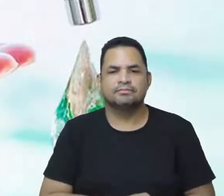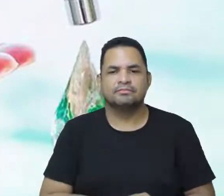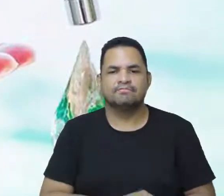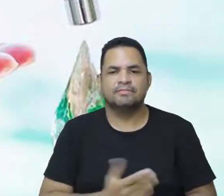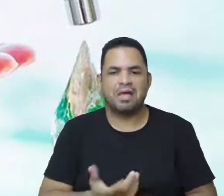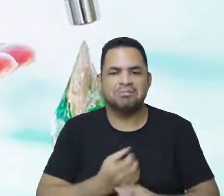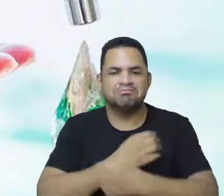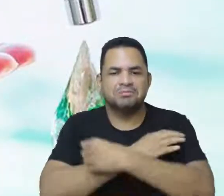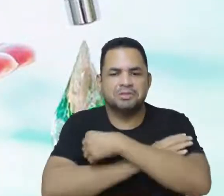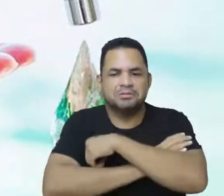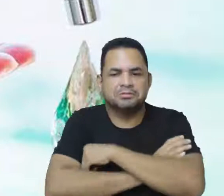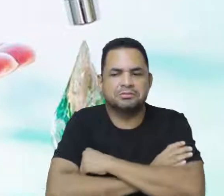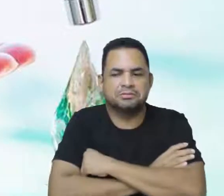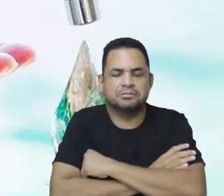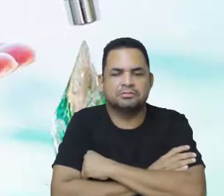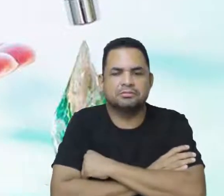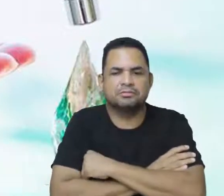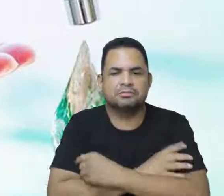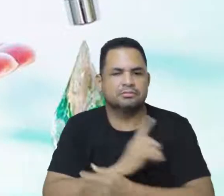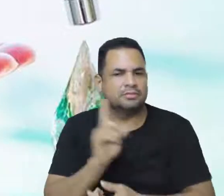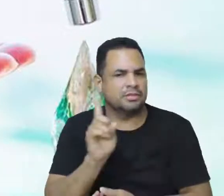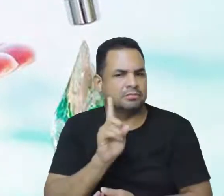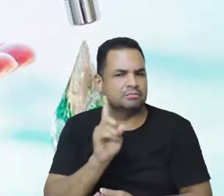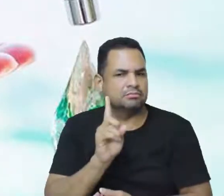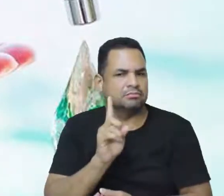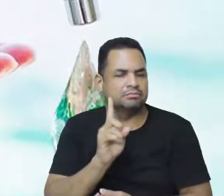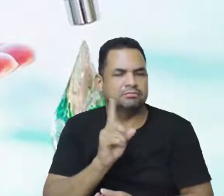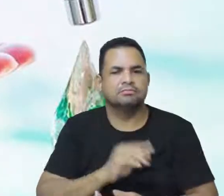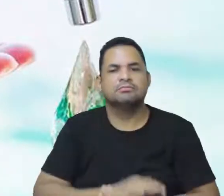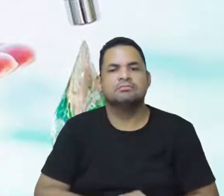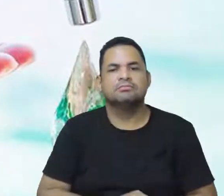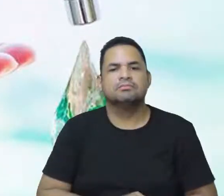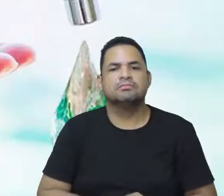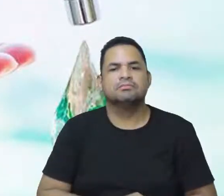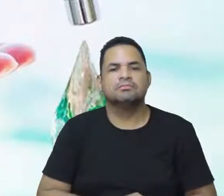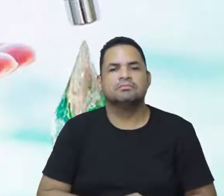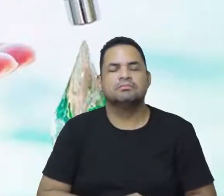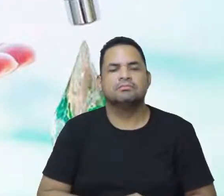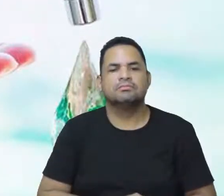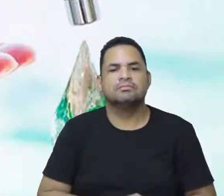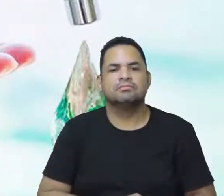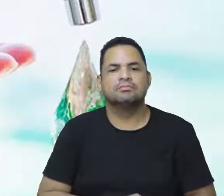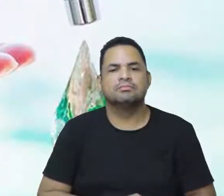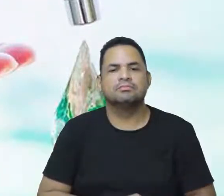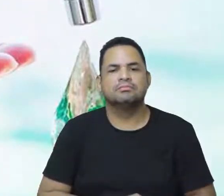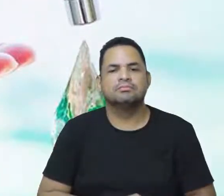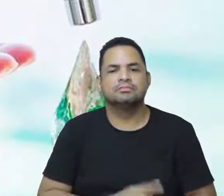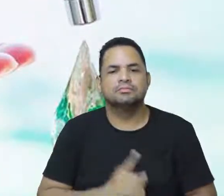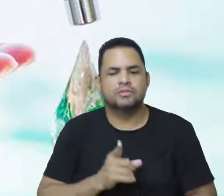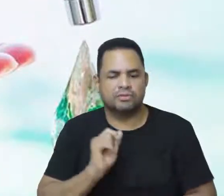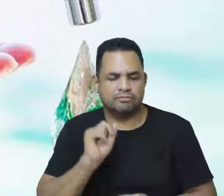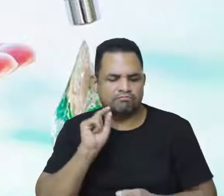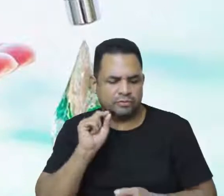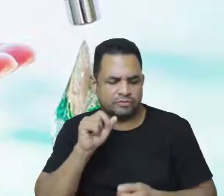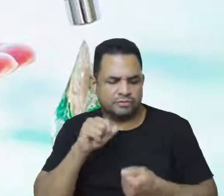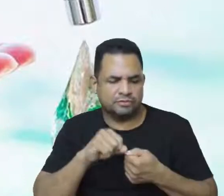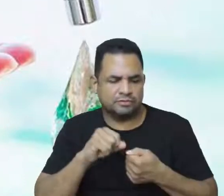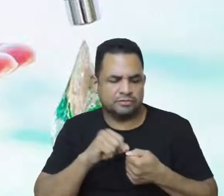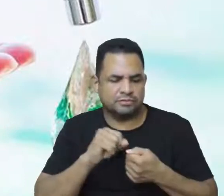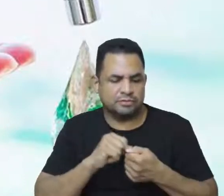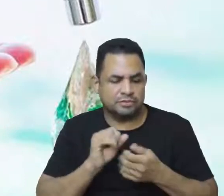Ficar de braços cruzados? Não. A pequena parte que você fizer, você